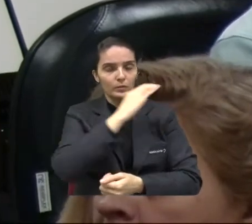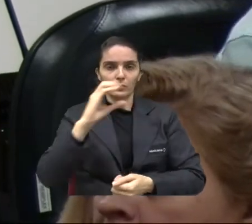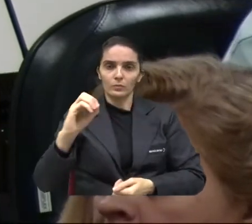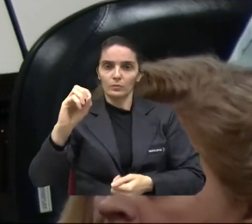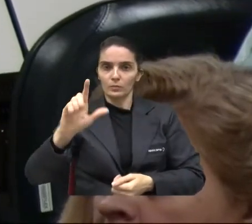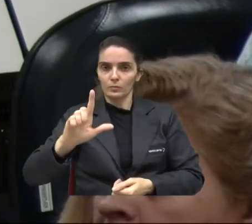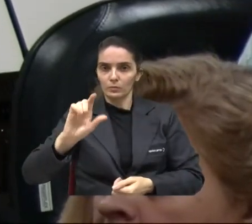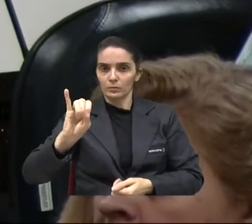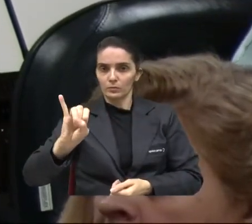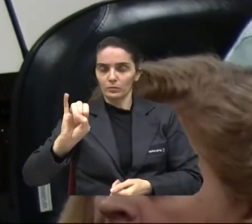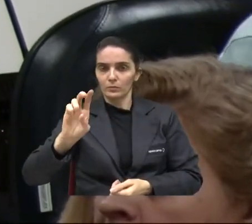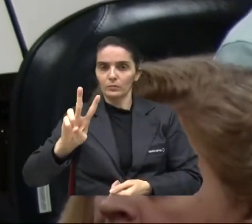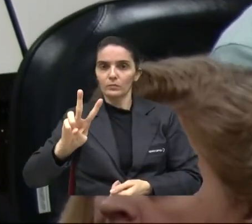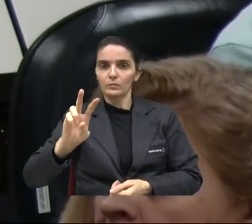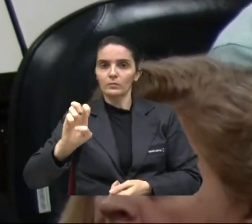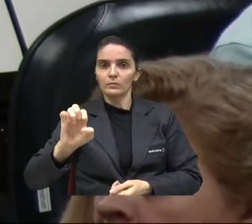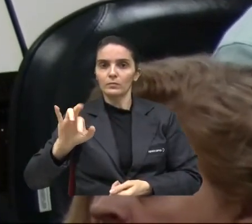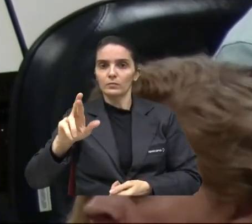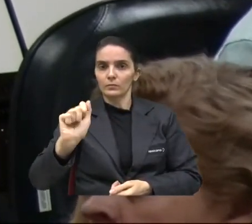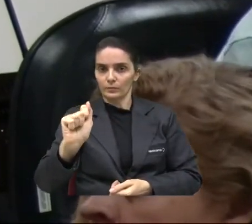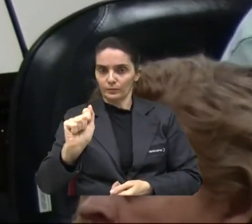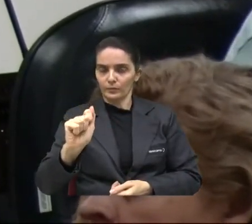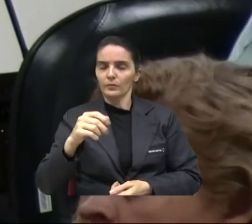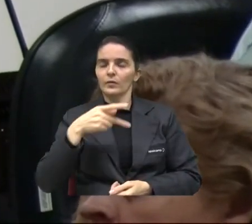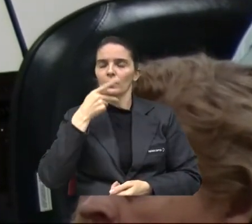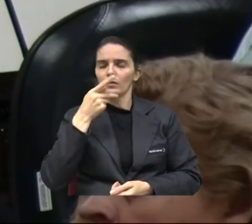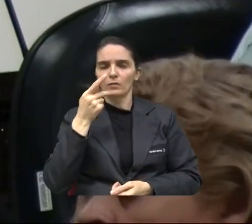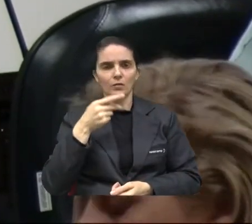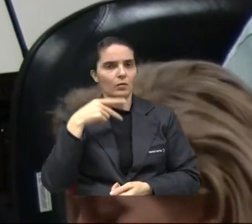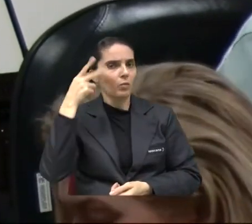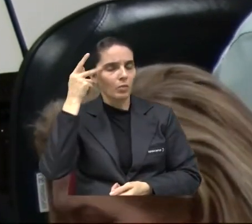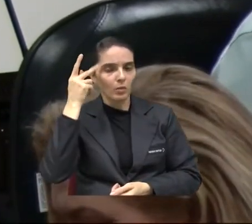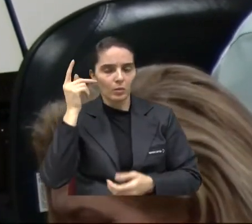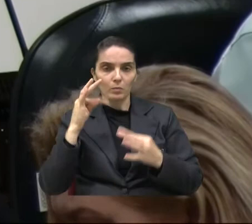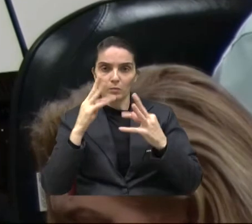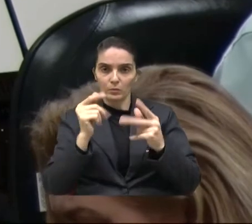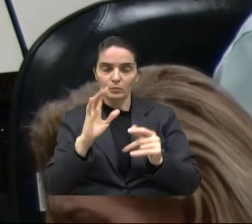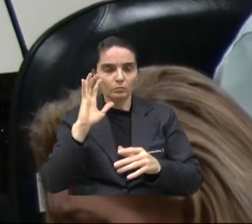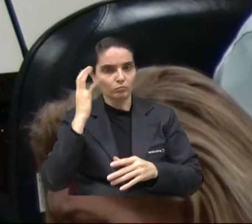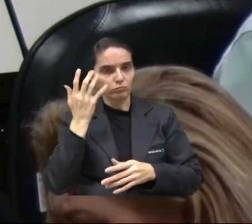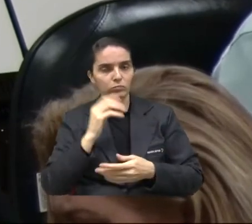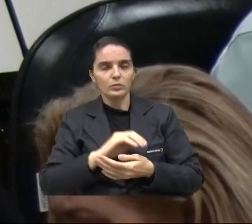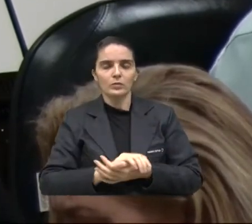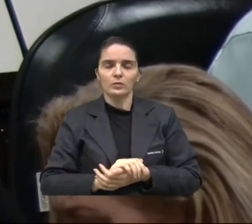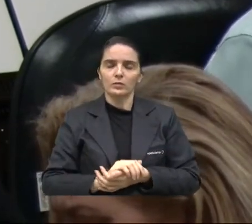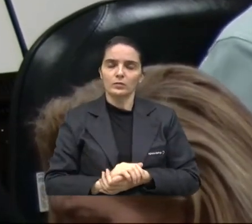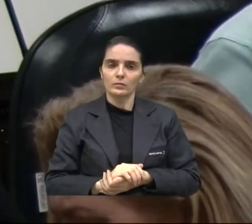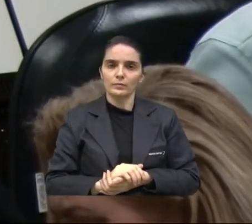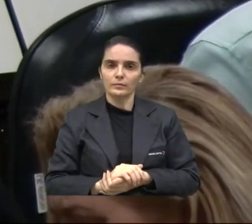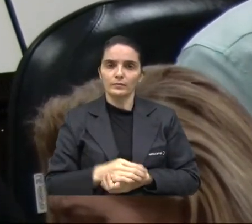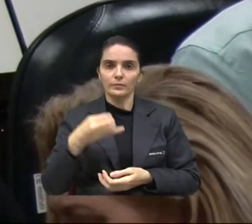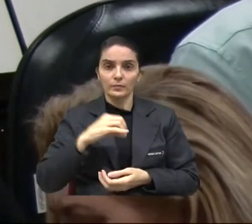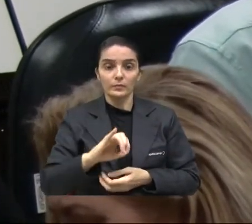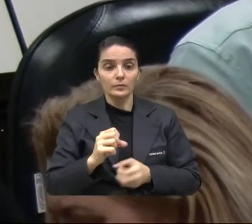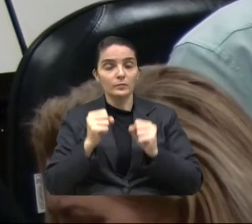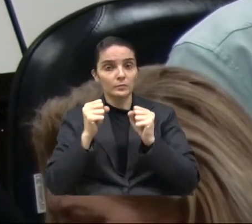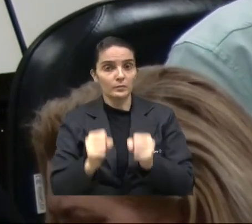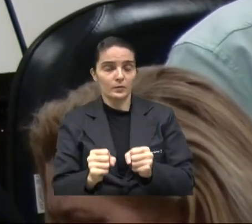isso já é de praxe para que, se ainda há a possibilidade de uma